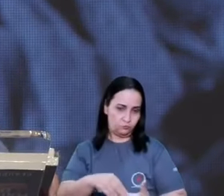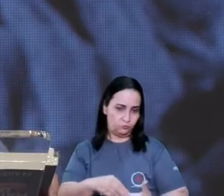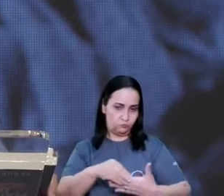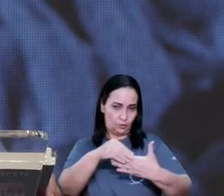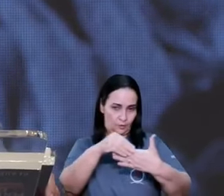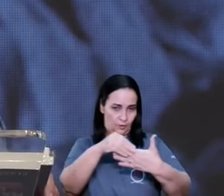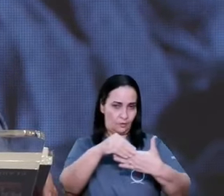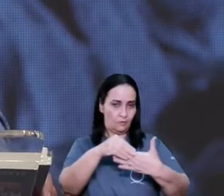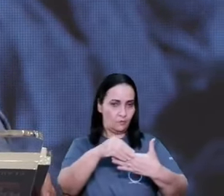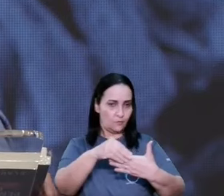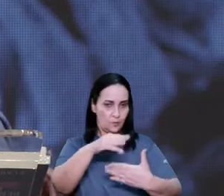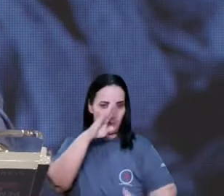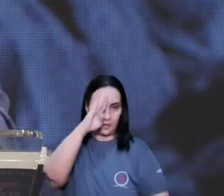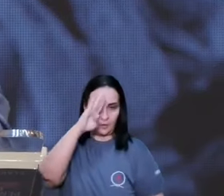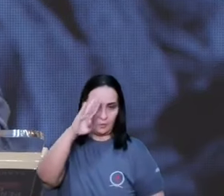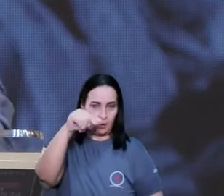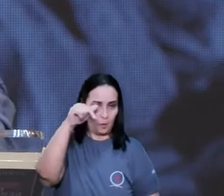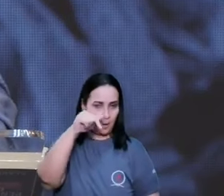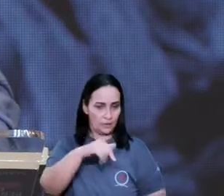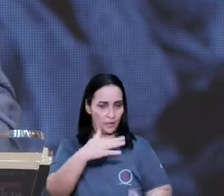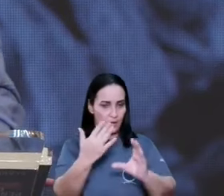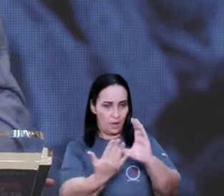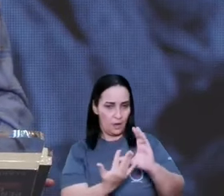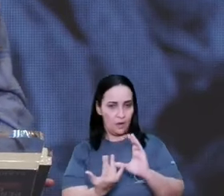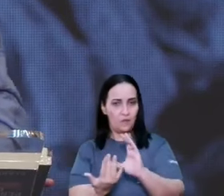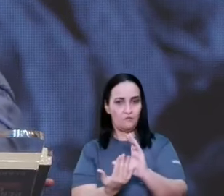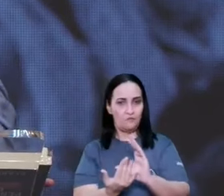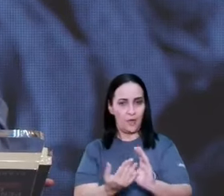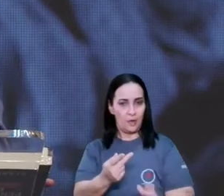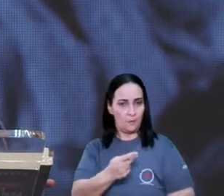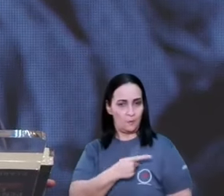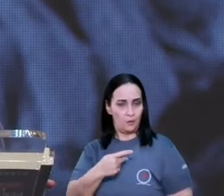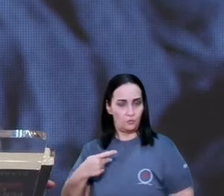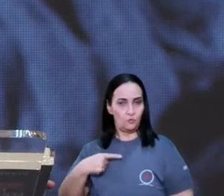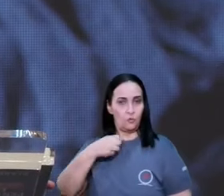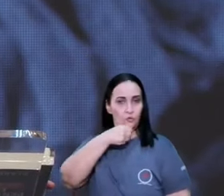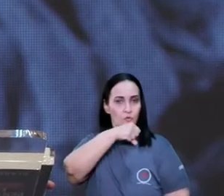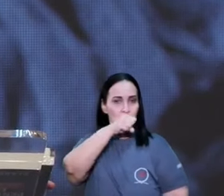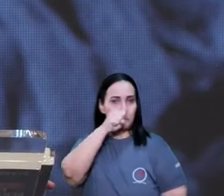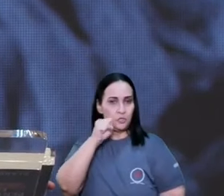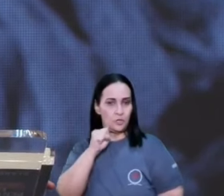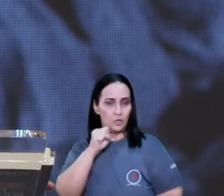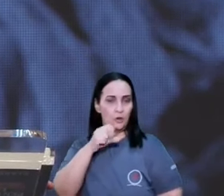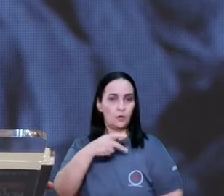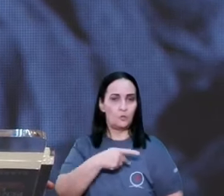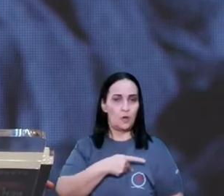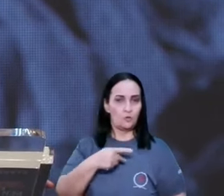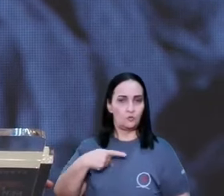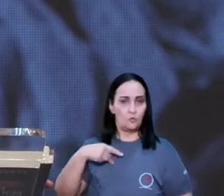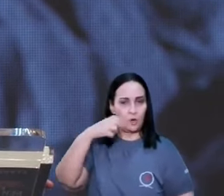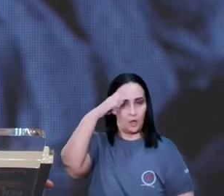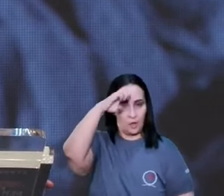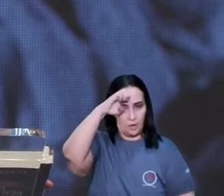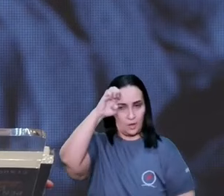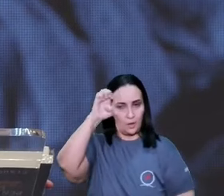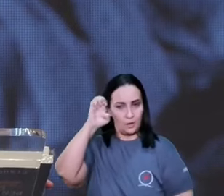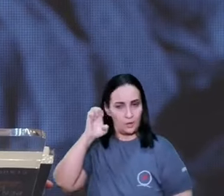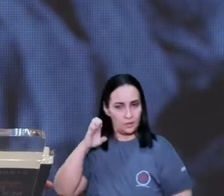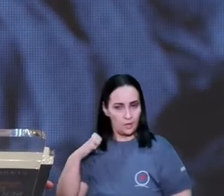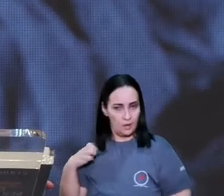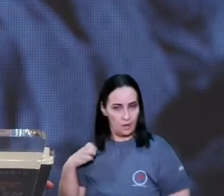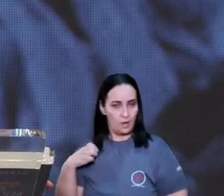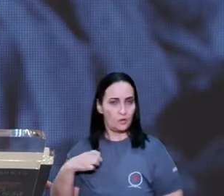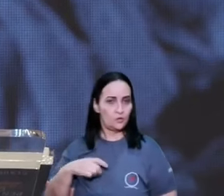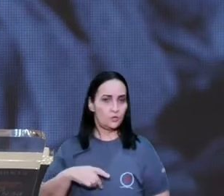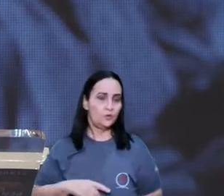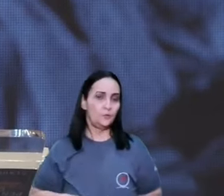desta igreja na pessoa do pastor Silas malaf da pastora Elis Malafaia do